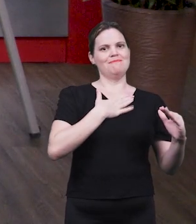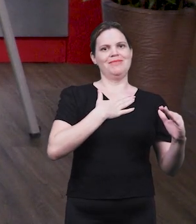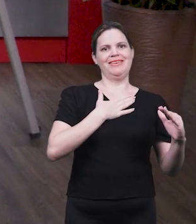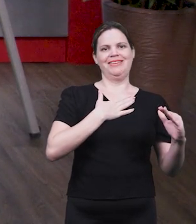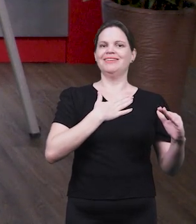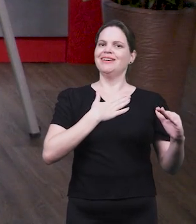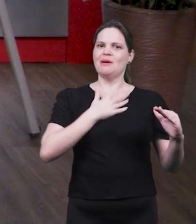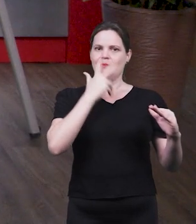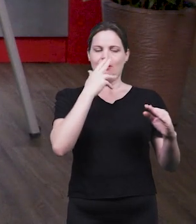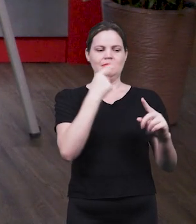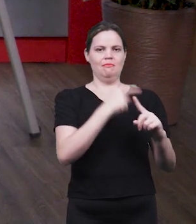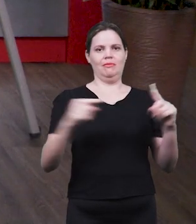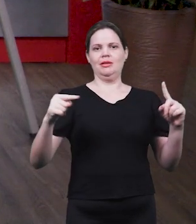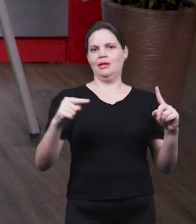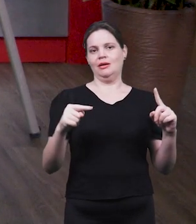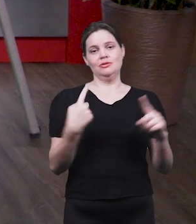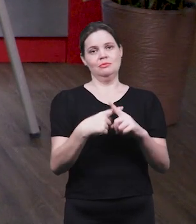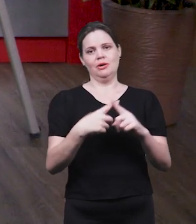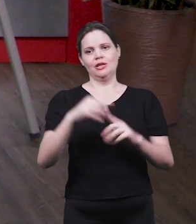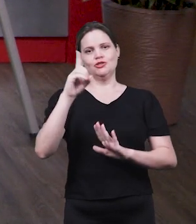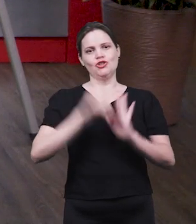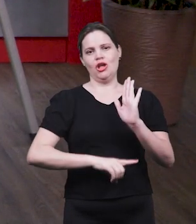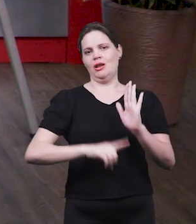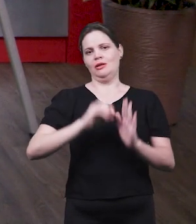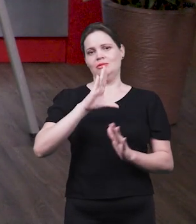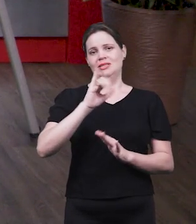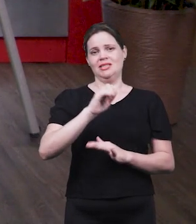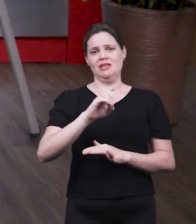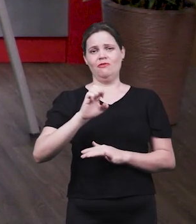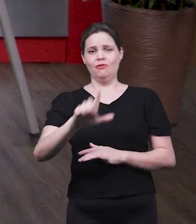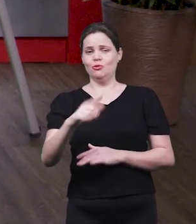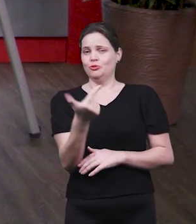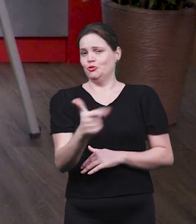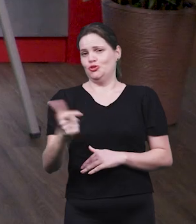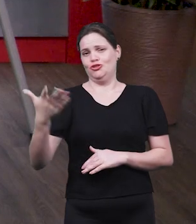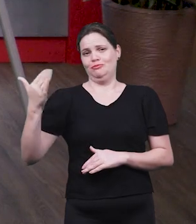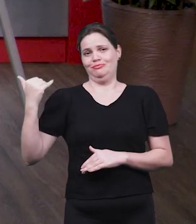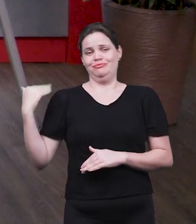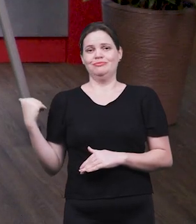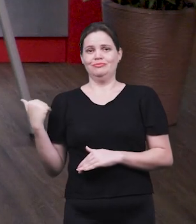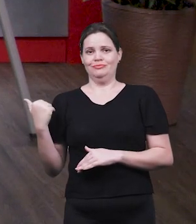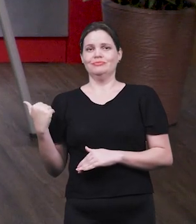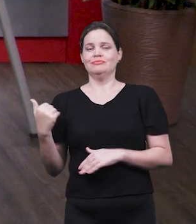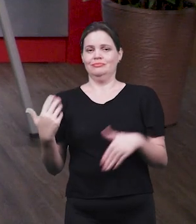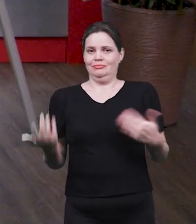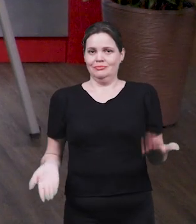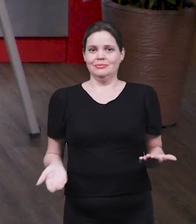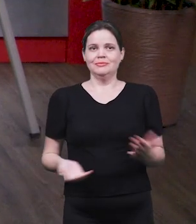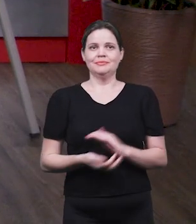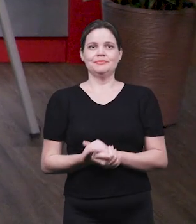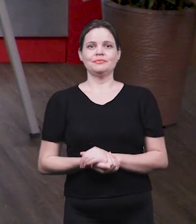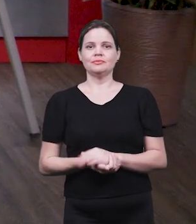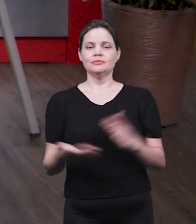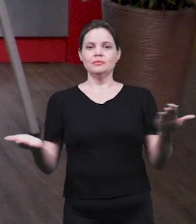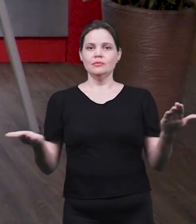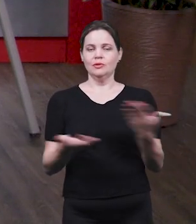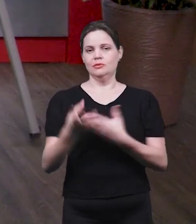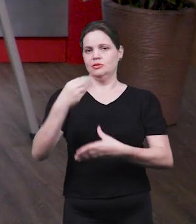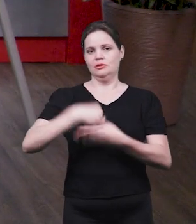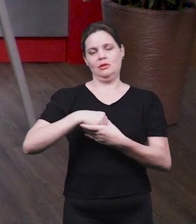civil, né, que existia na época a enfiteuse, mas hoje já não existe mais no direito